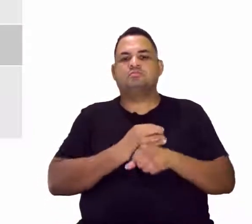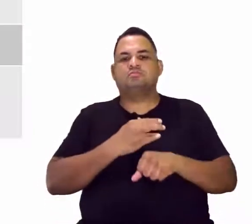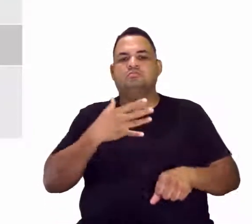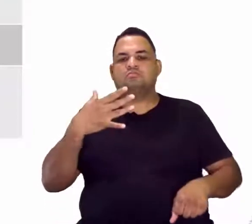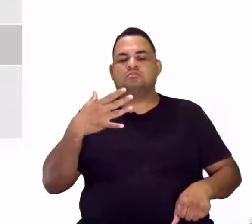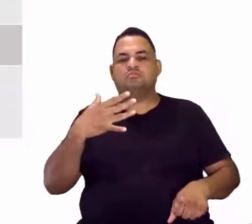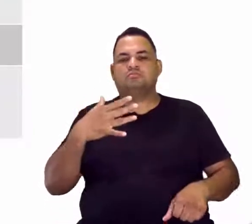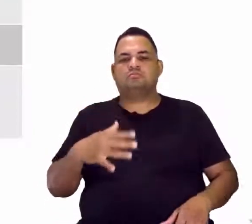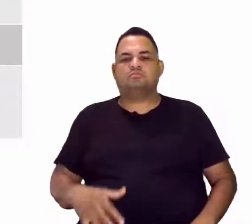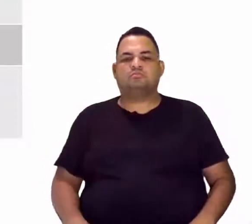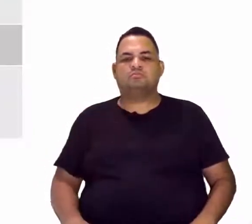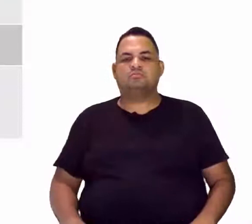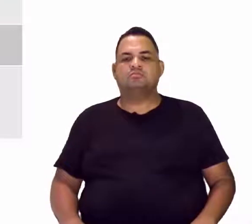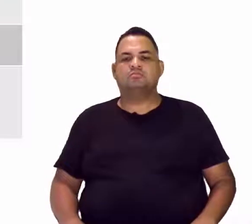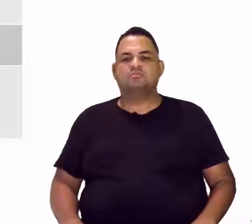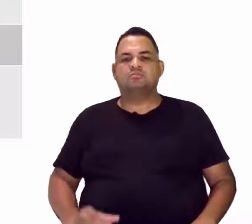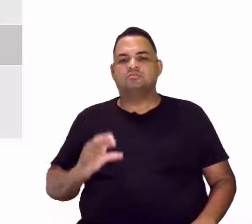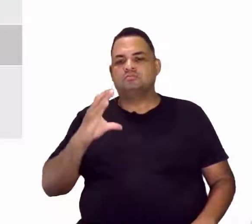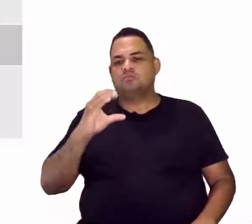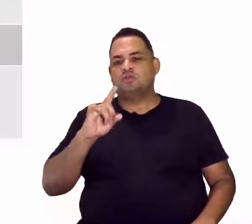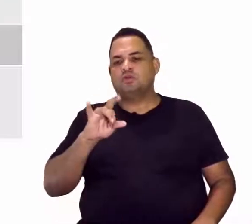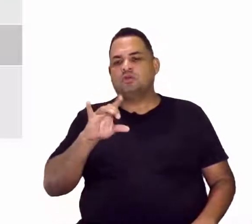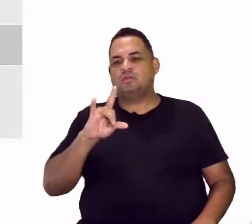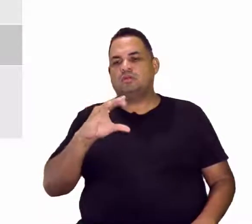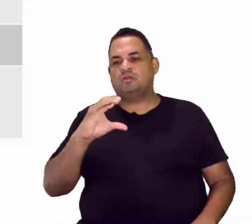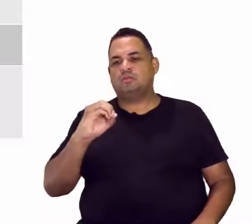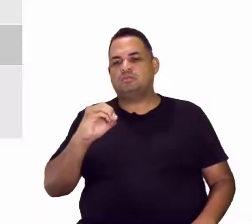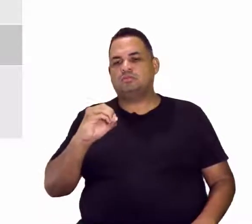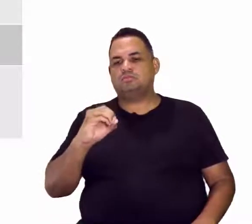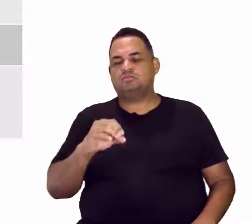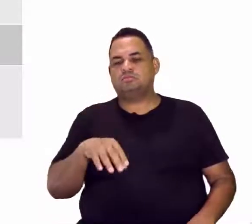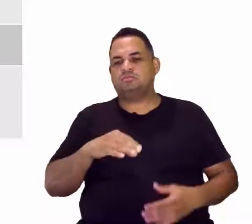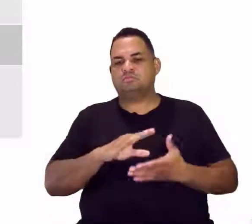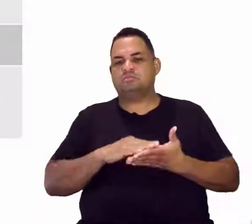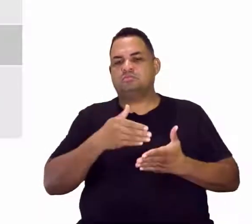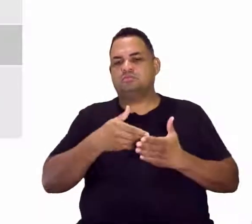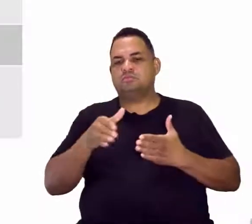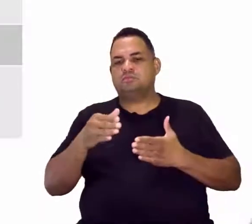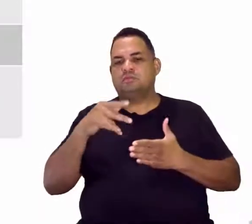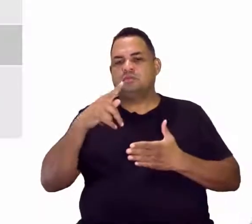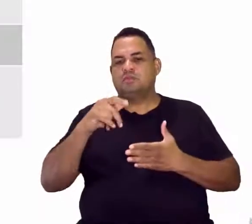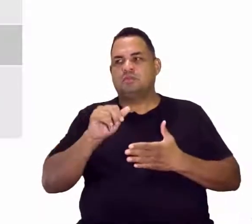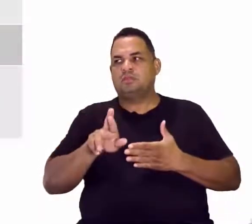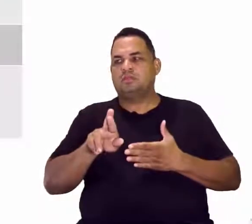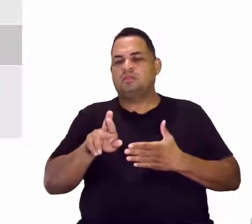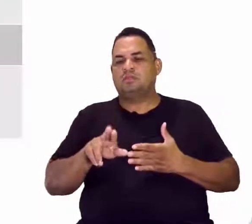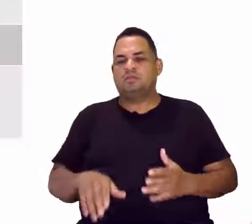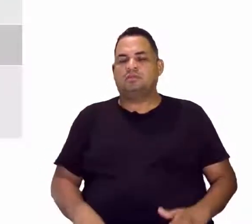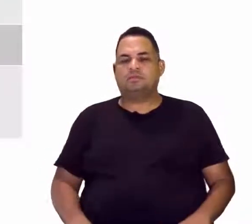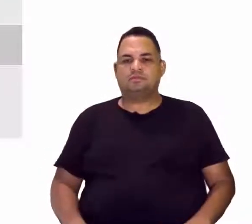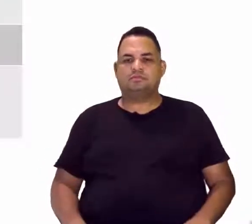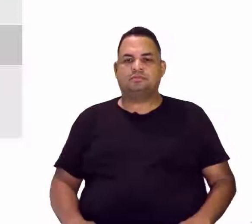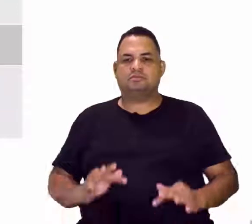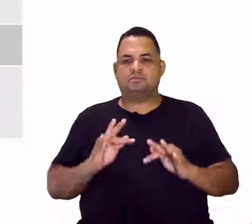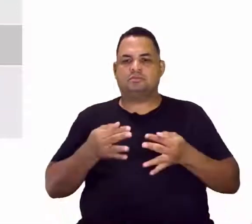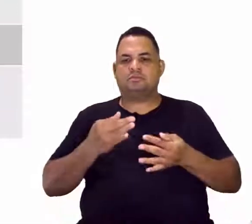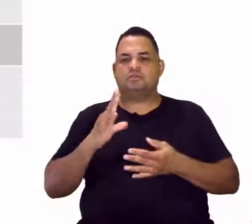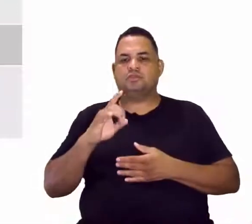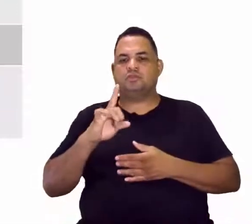ácido clórico. Tiro o per e fico só com a terminação